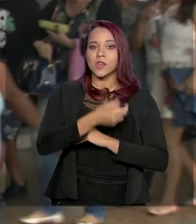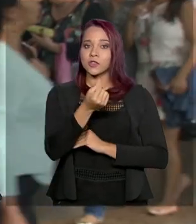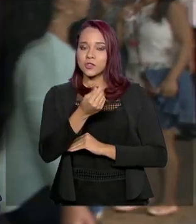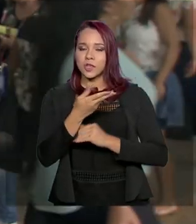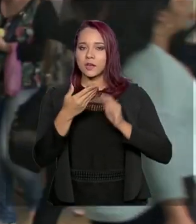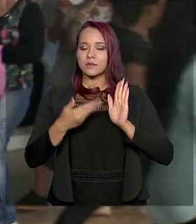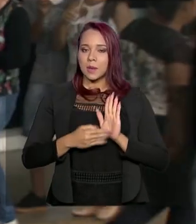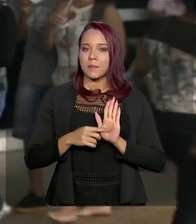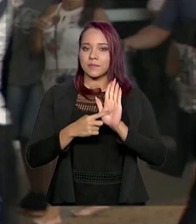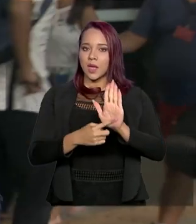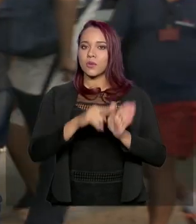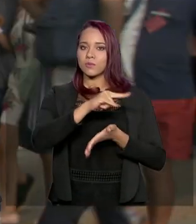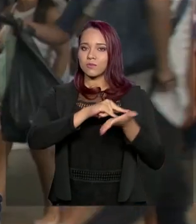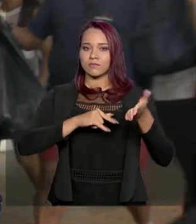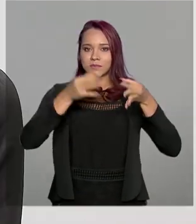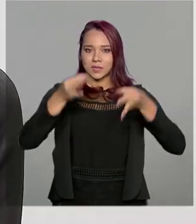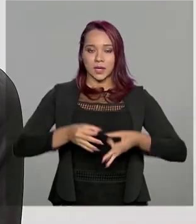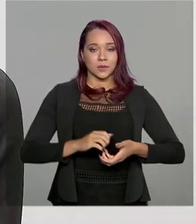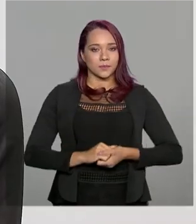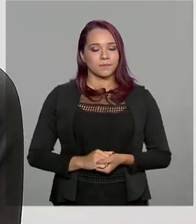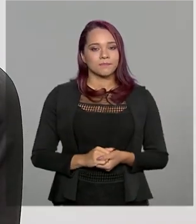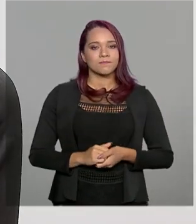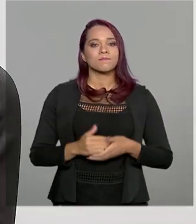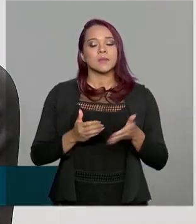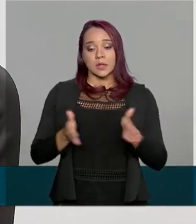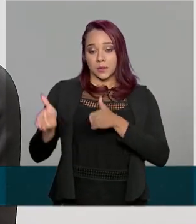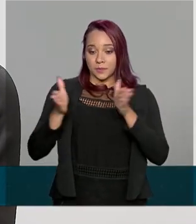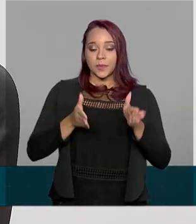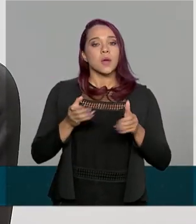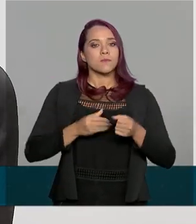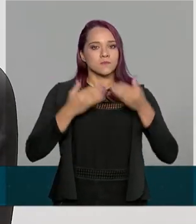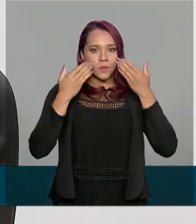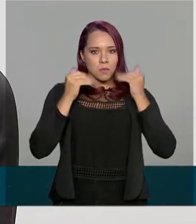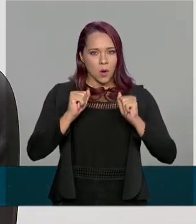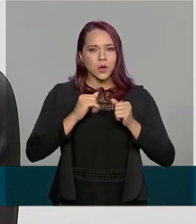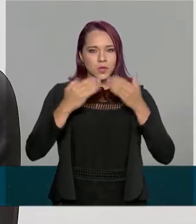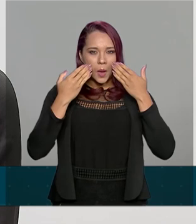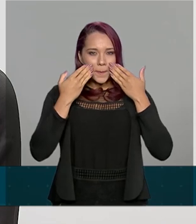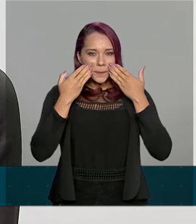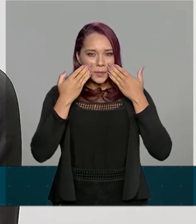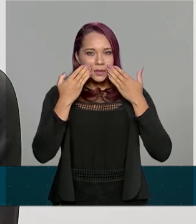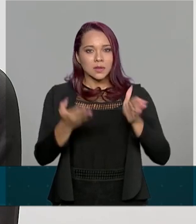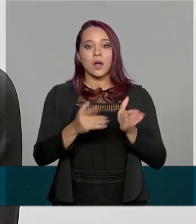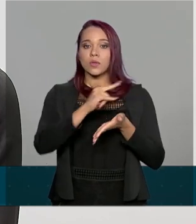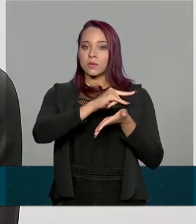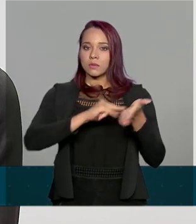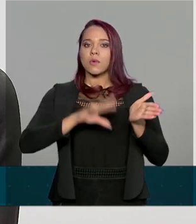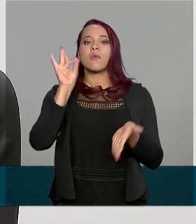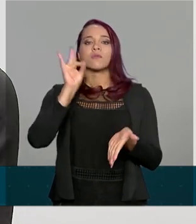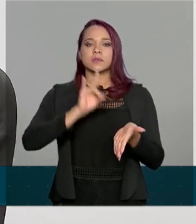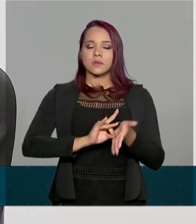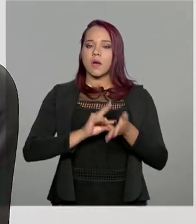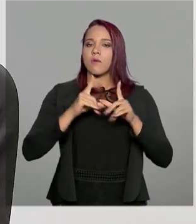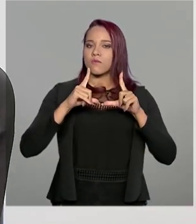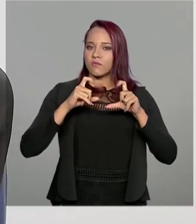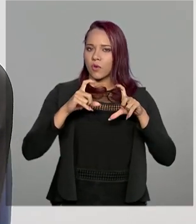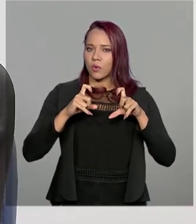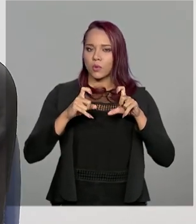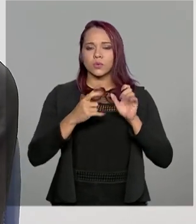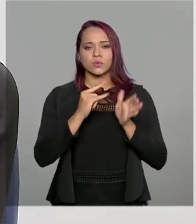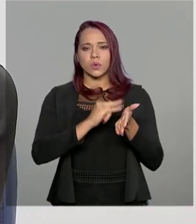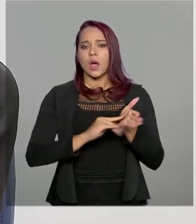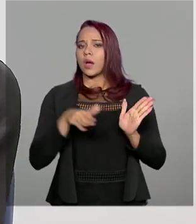apresentarem os documentos necessários. Ele pode apresentar só o seu documento oficial, com foto. Todos